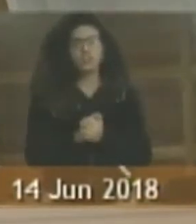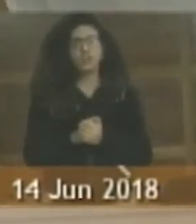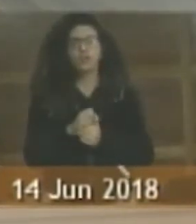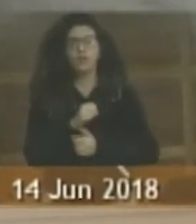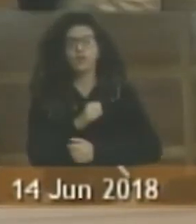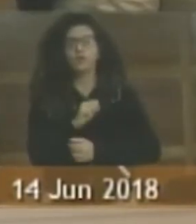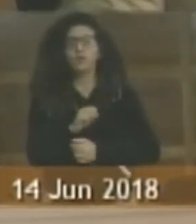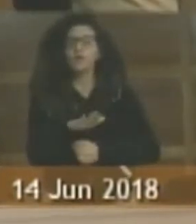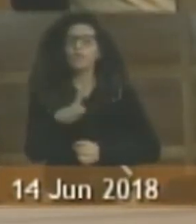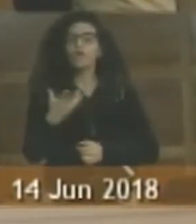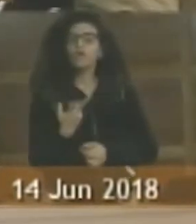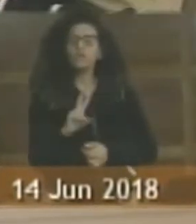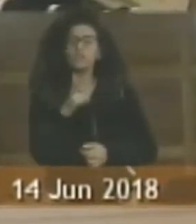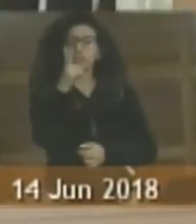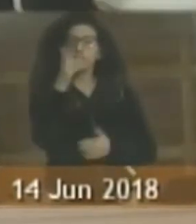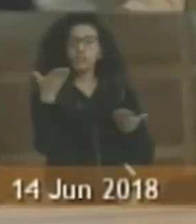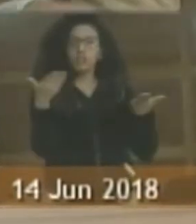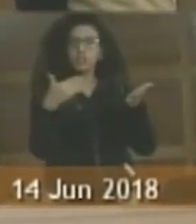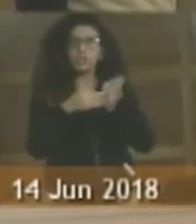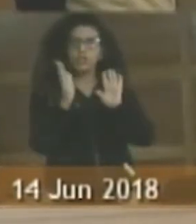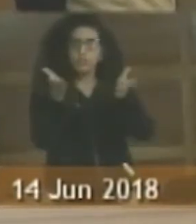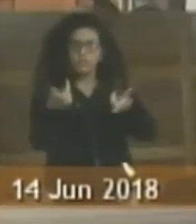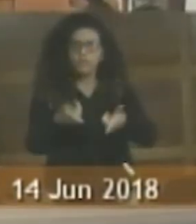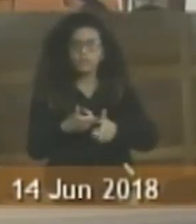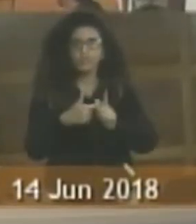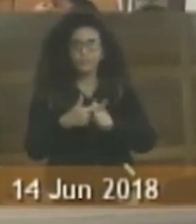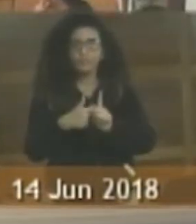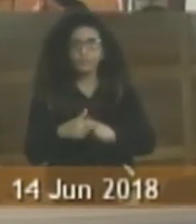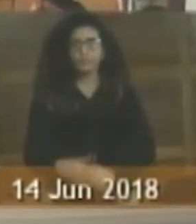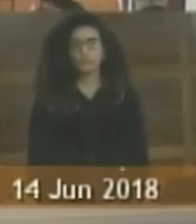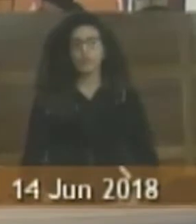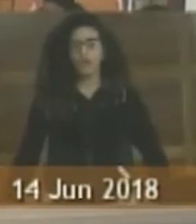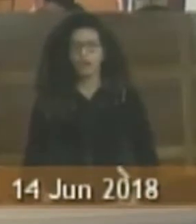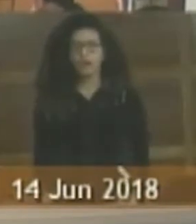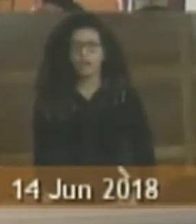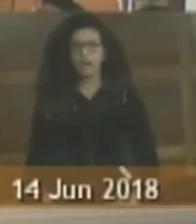qual o valor dessa inadimplência? Vai,